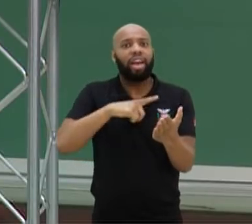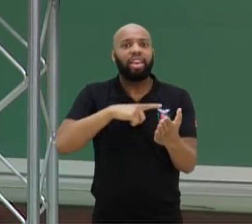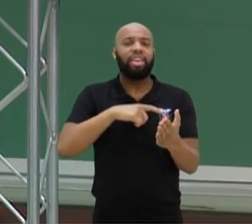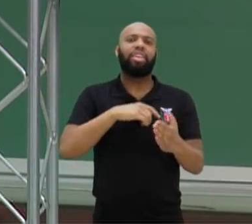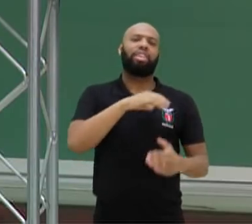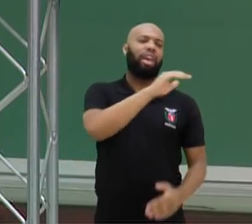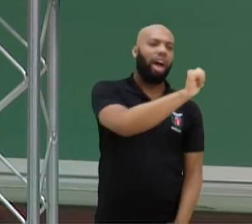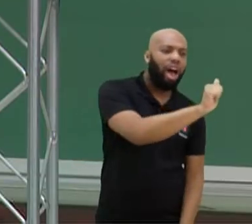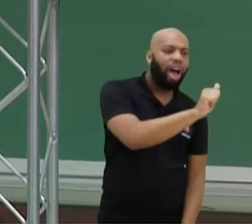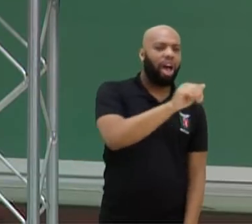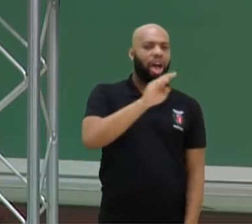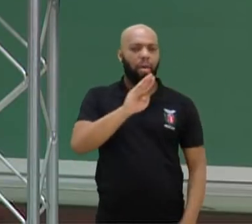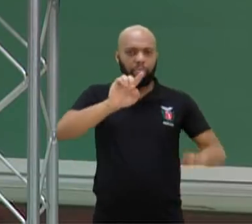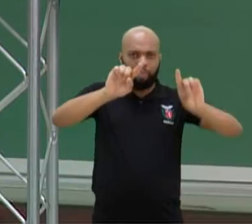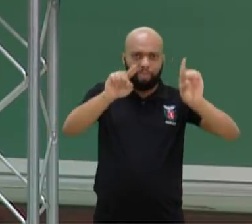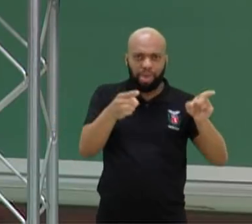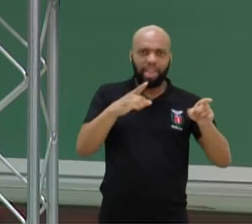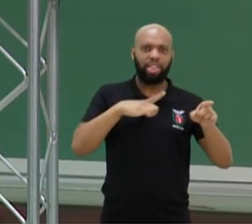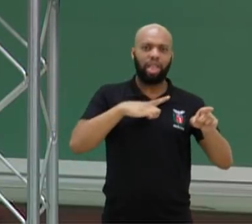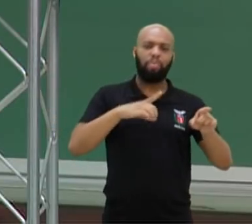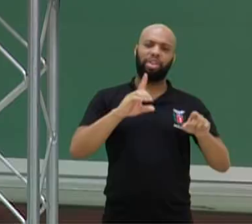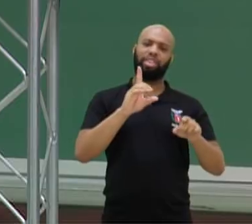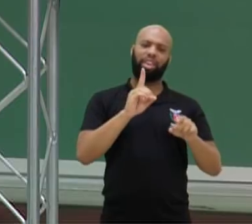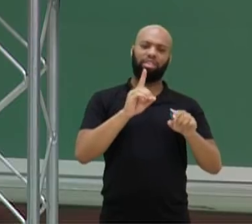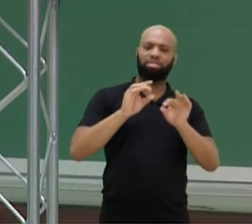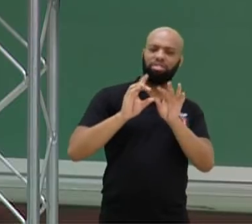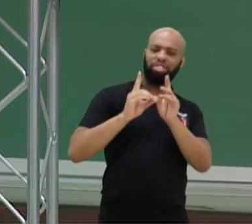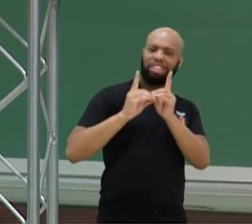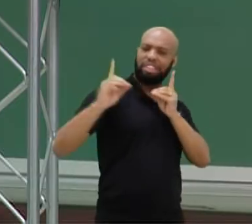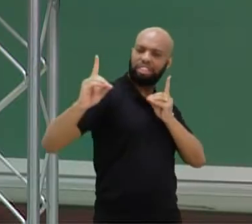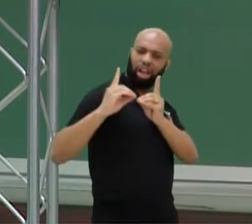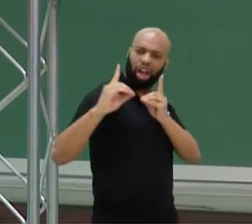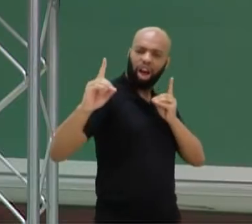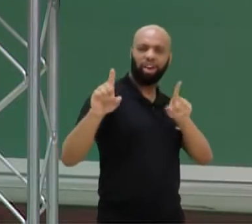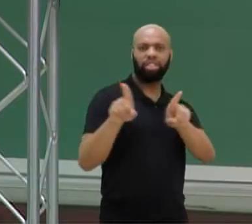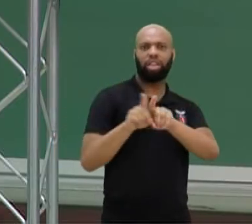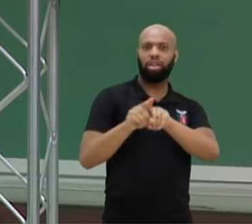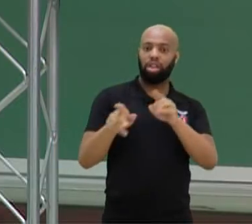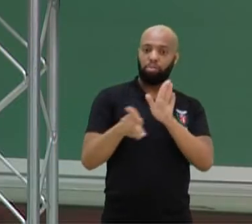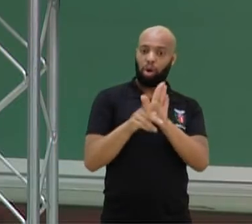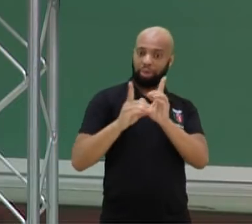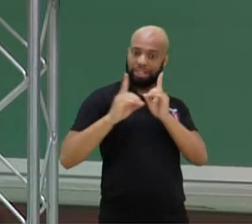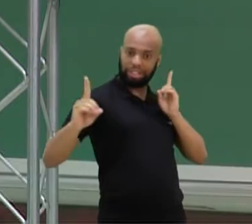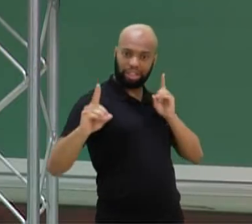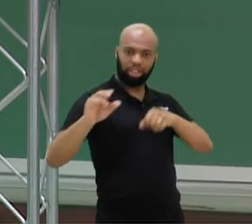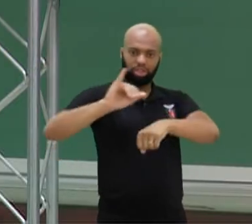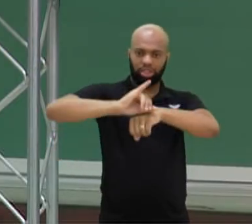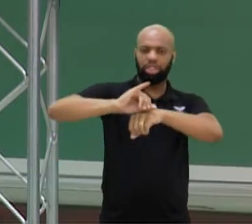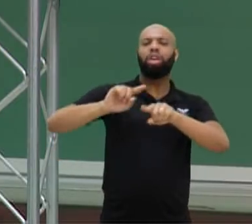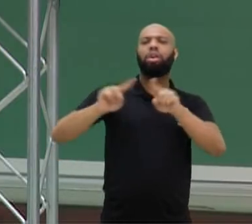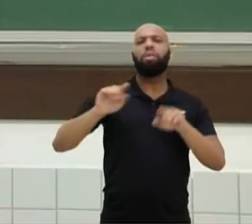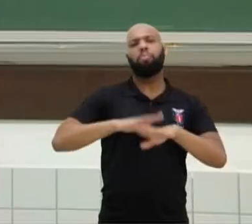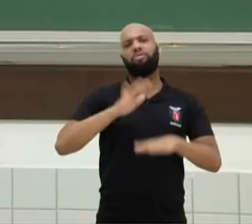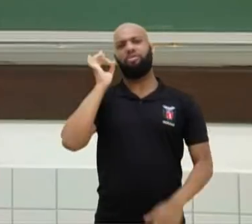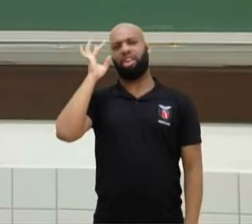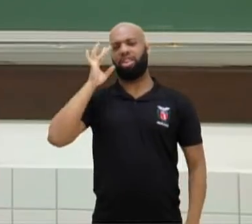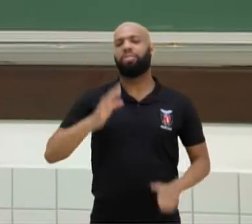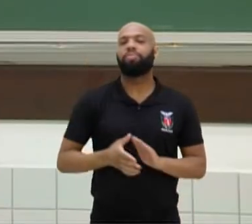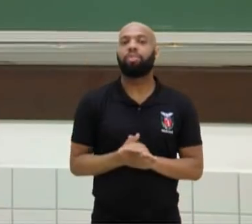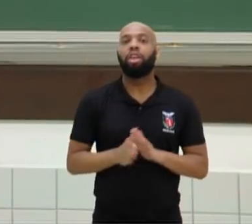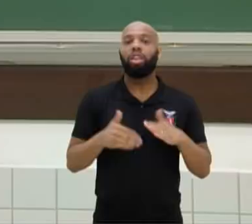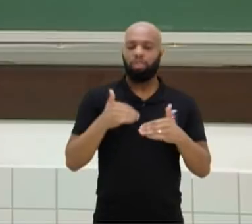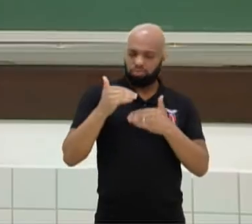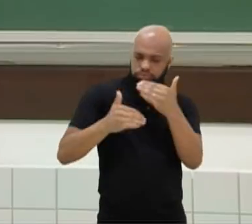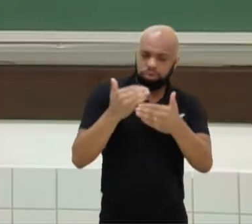coordenadas A, coordenadas B, distância é um centro, na verdade a distância é um ponto. Mas isso é só para facilitar a vida. Então, o desenvolvimento